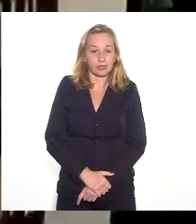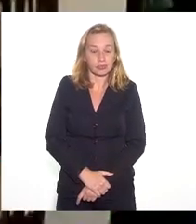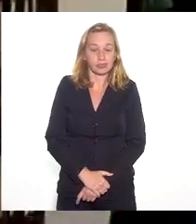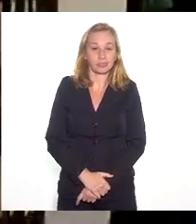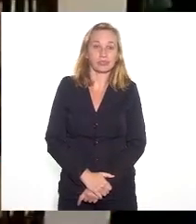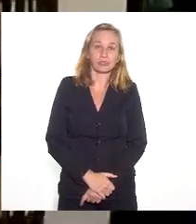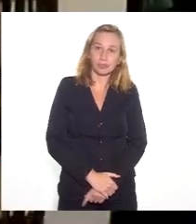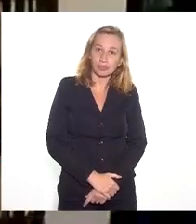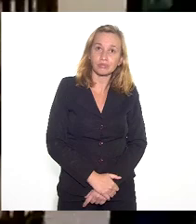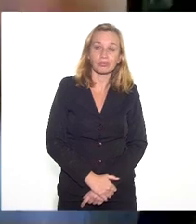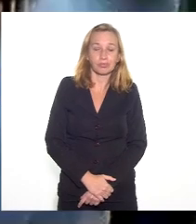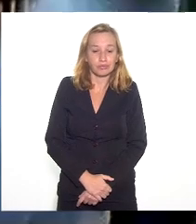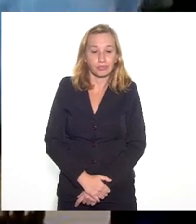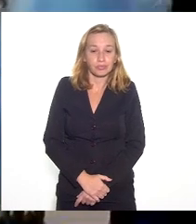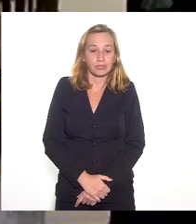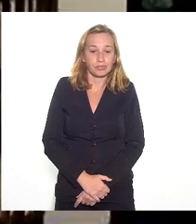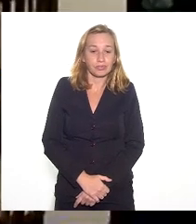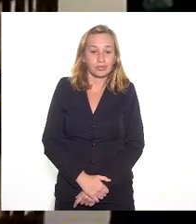de cidadania,